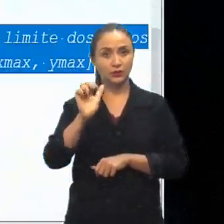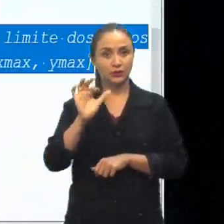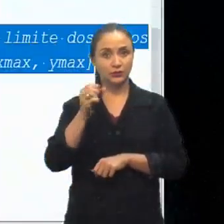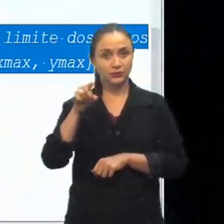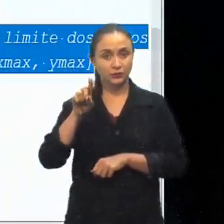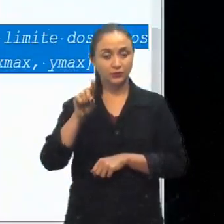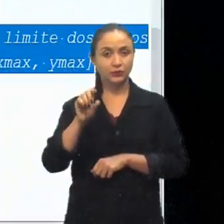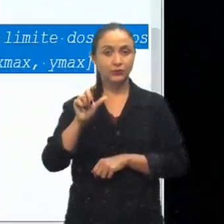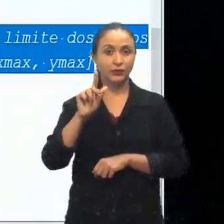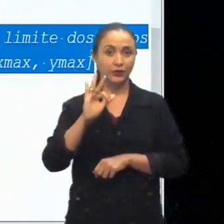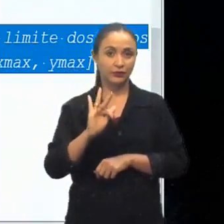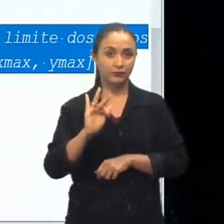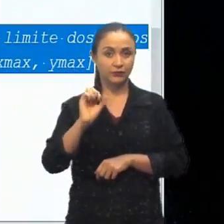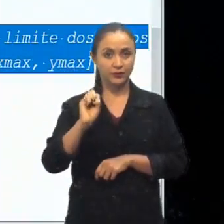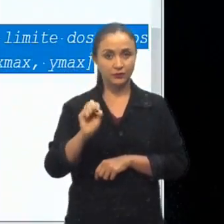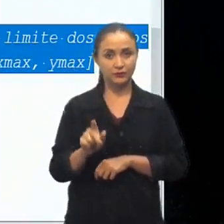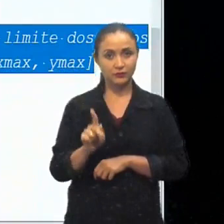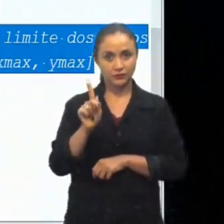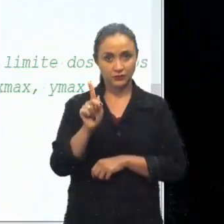FSK